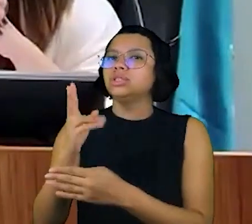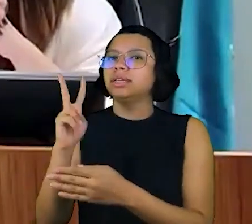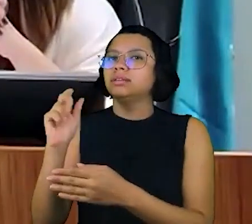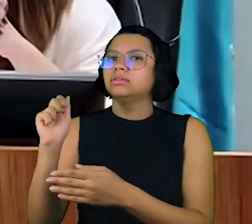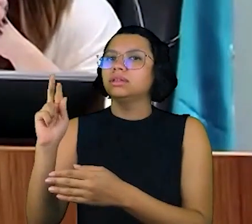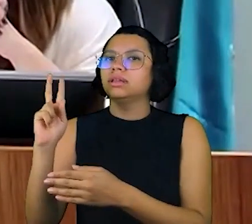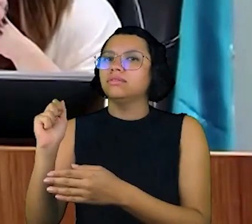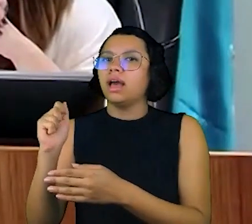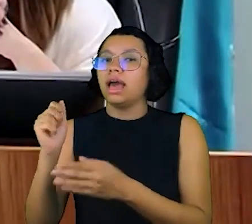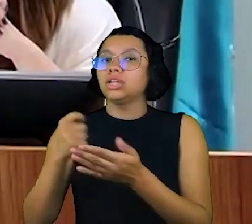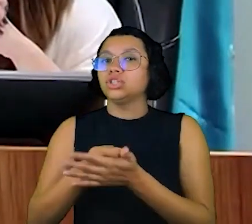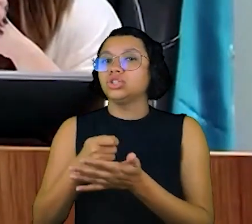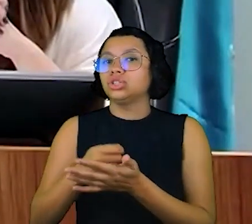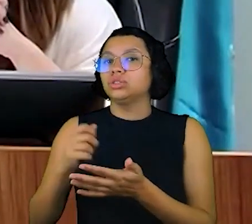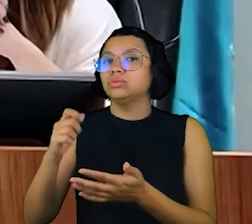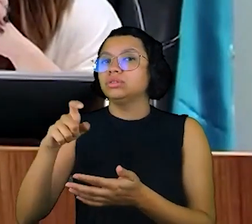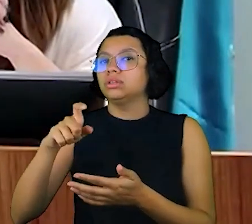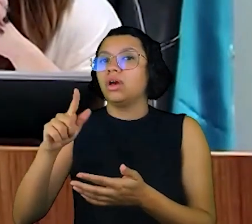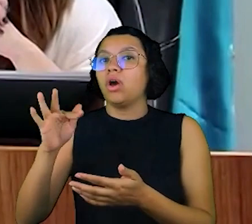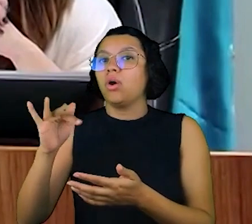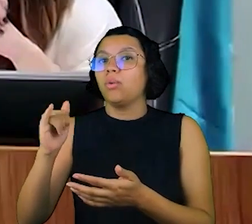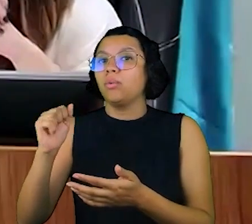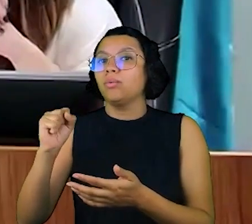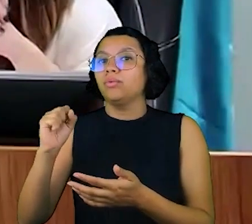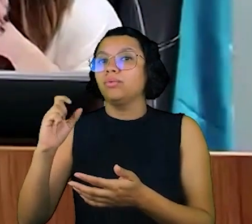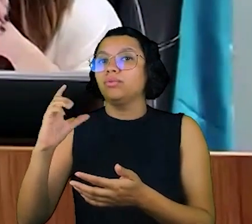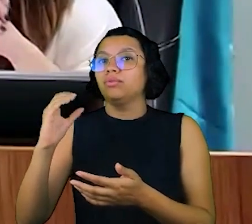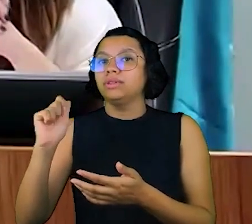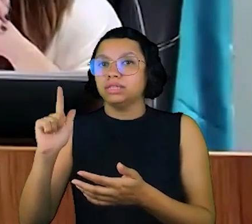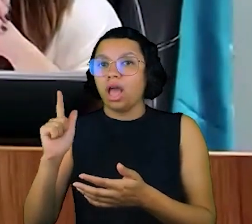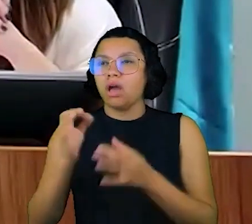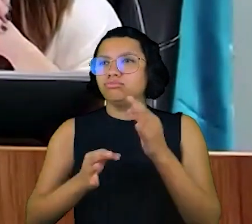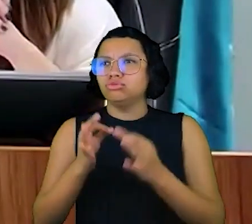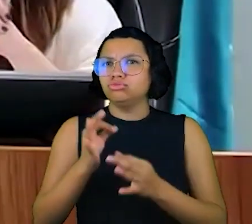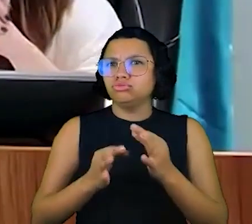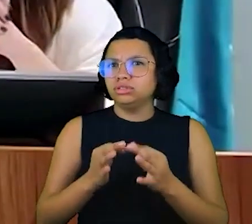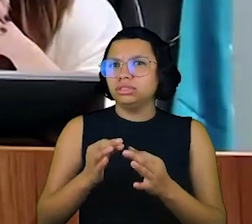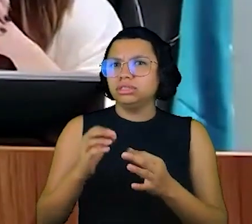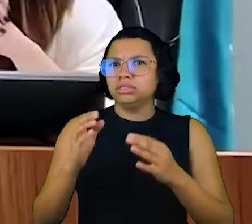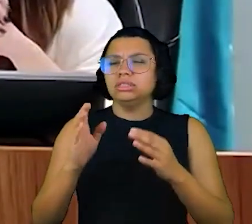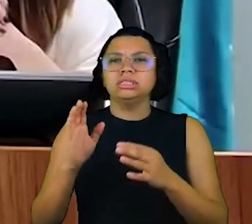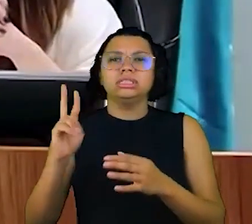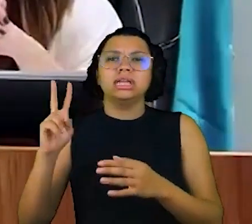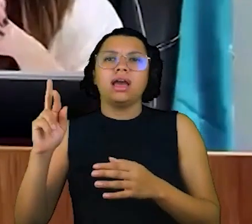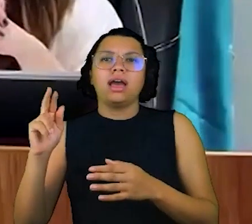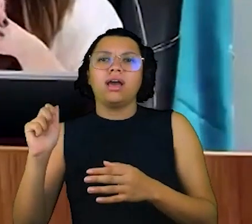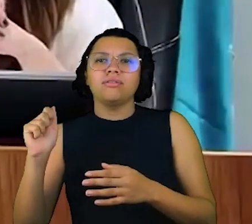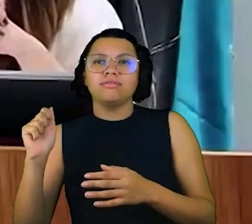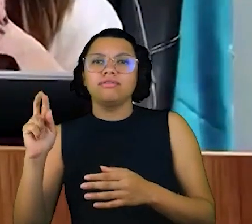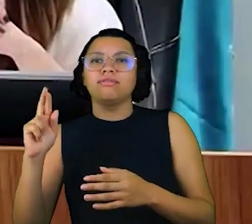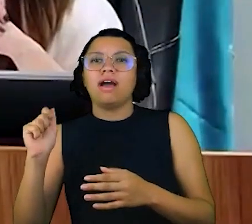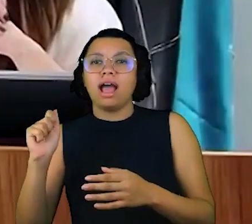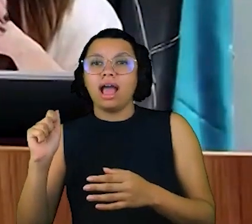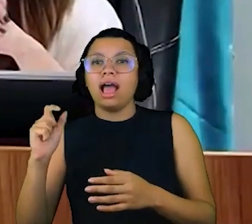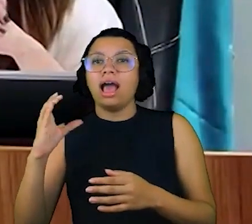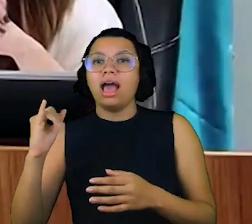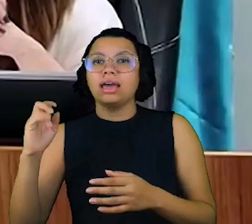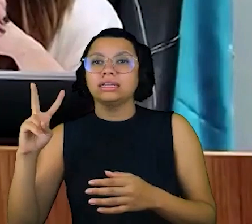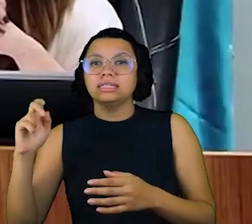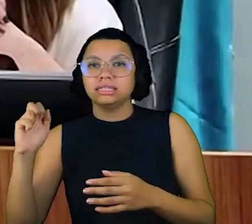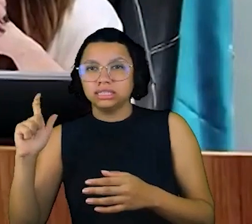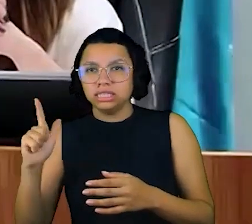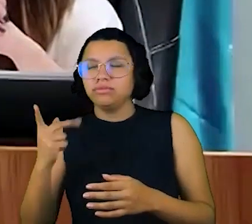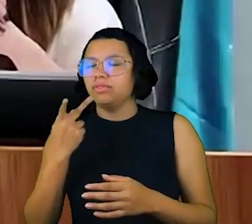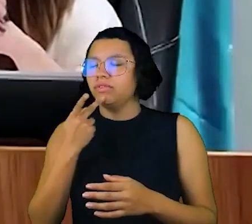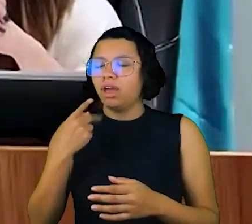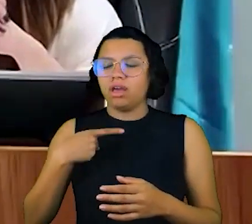propostas diretamente nas varas de execução fiscal. Juízes das varas cíveis vêm declinando de competência, e